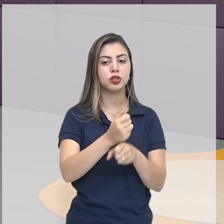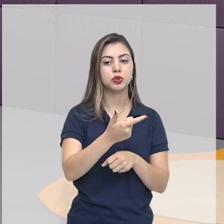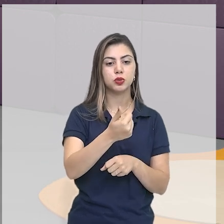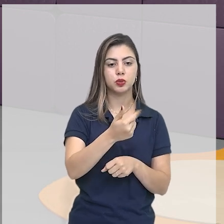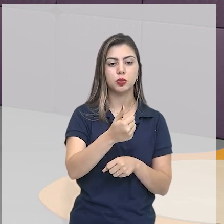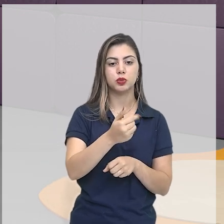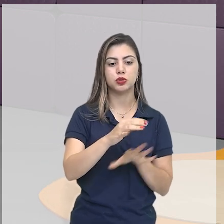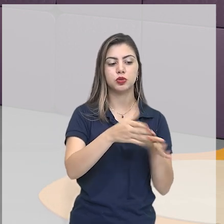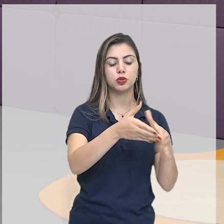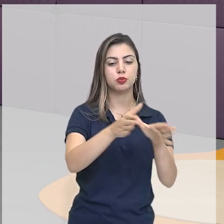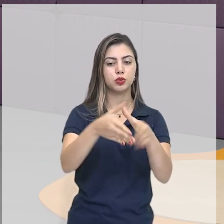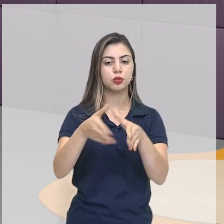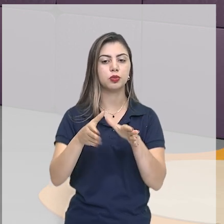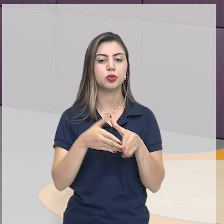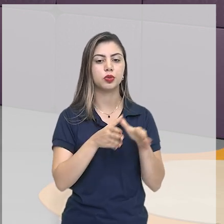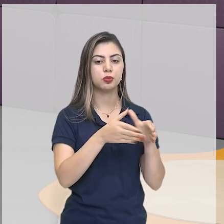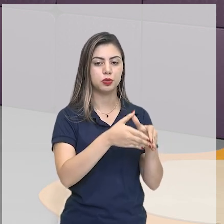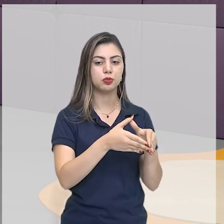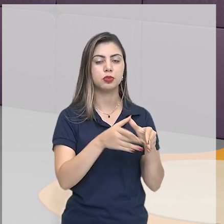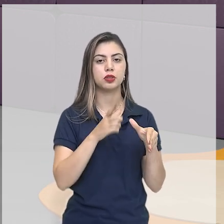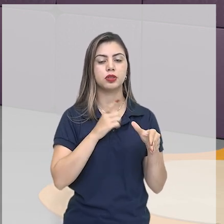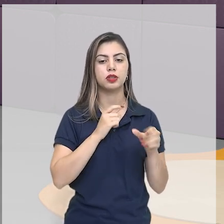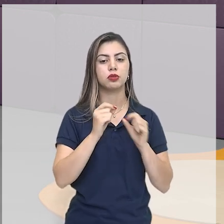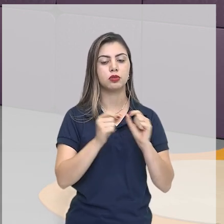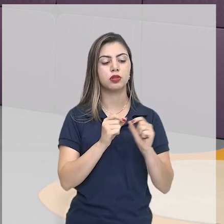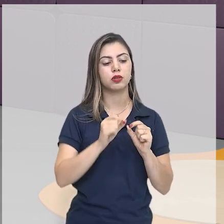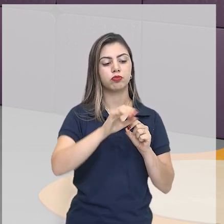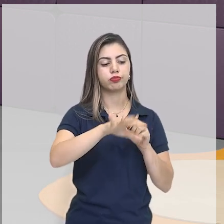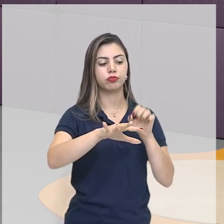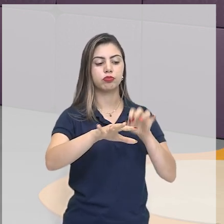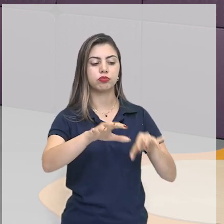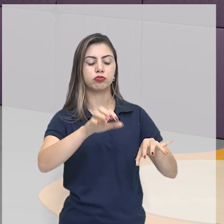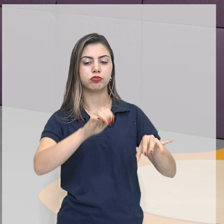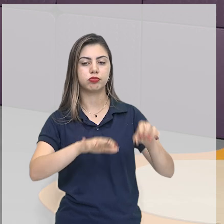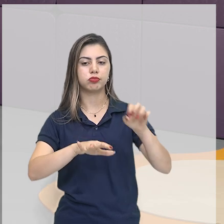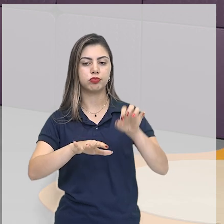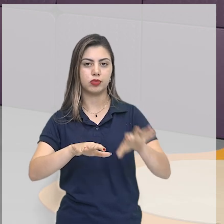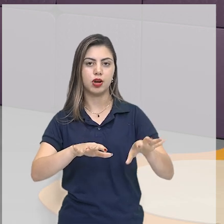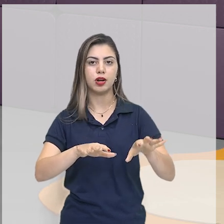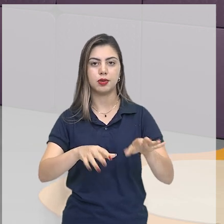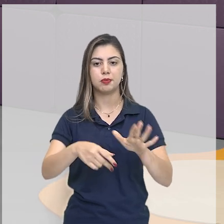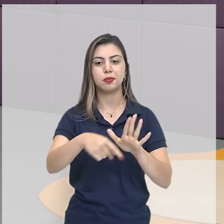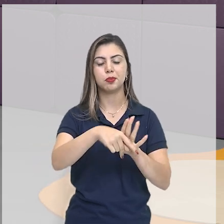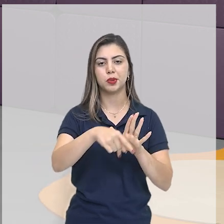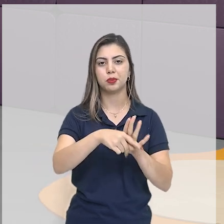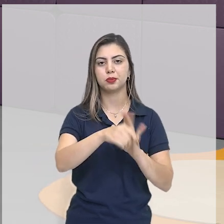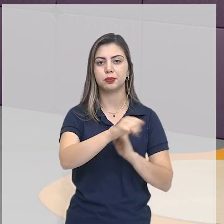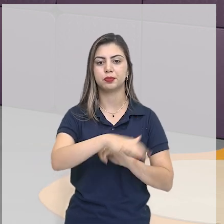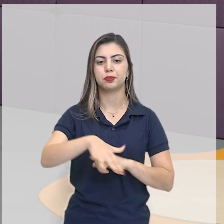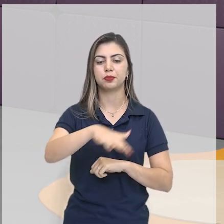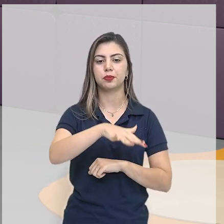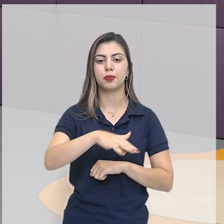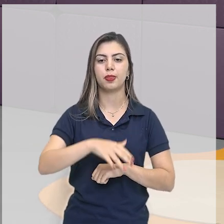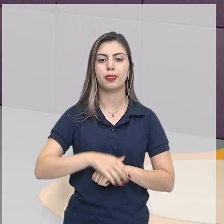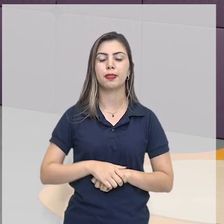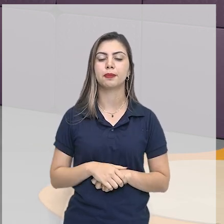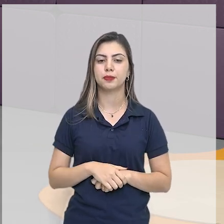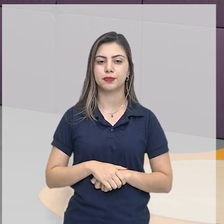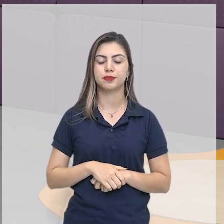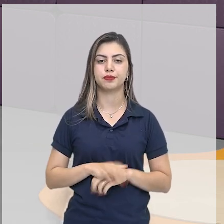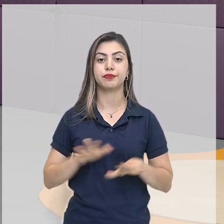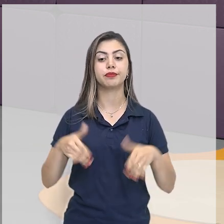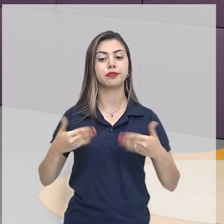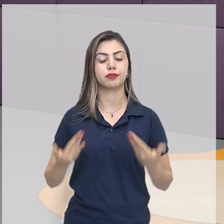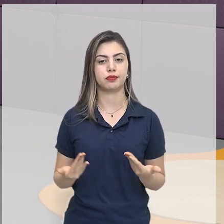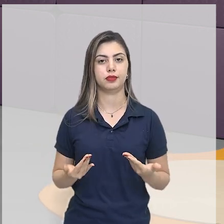a ocupar, né, uma parte distinta, no caso reservada, da região.